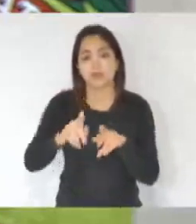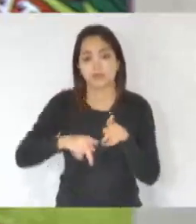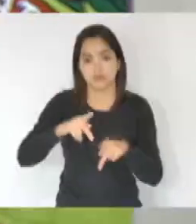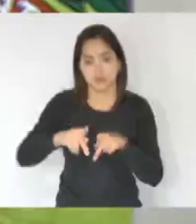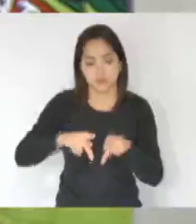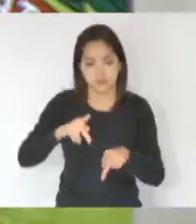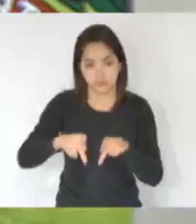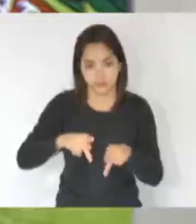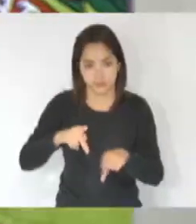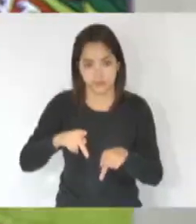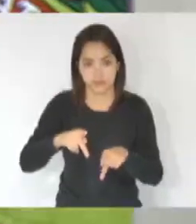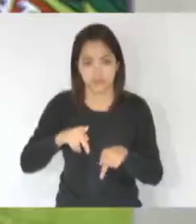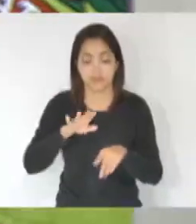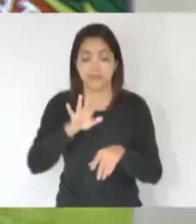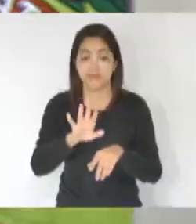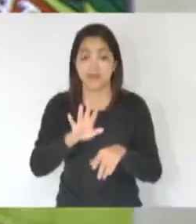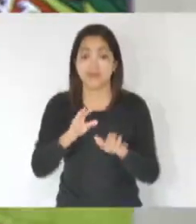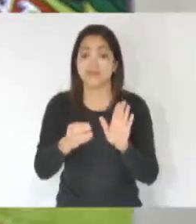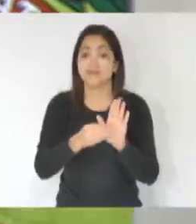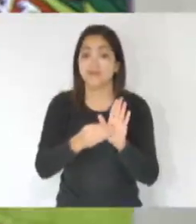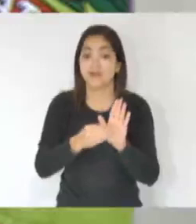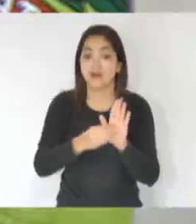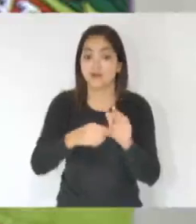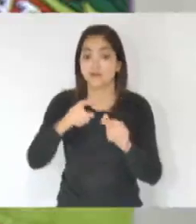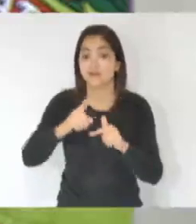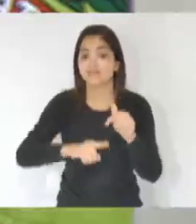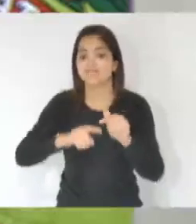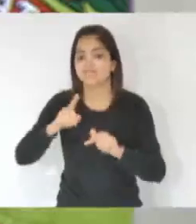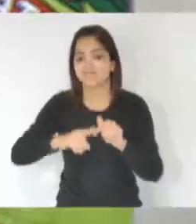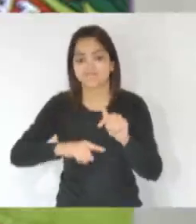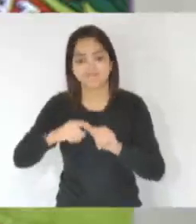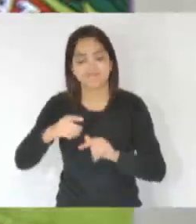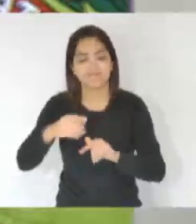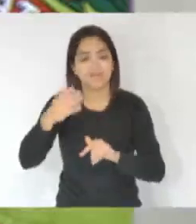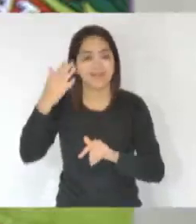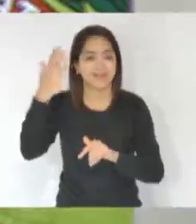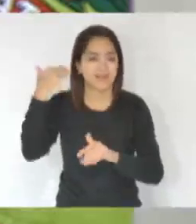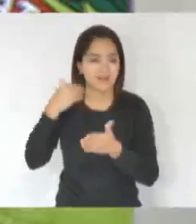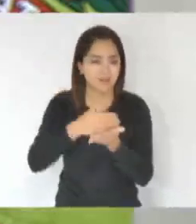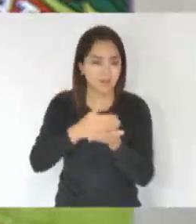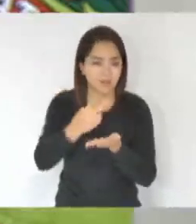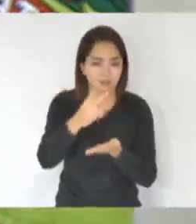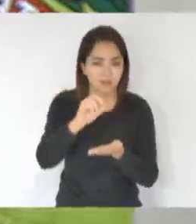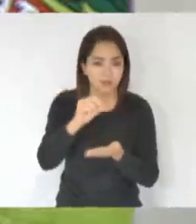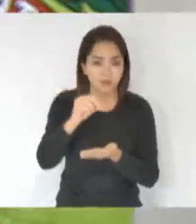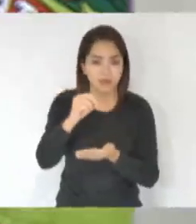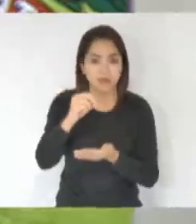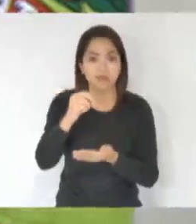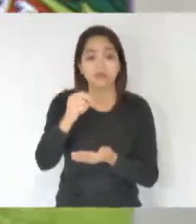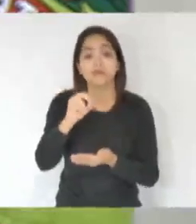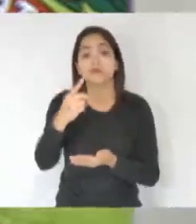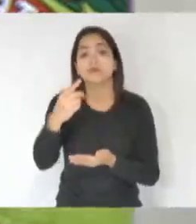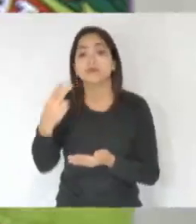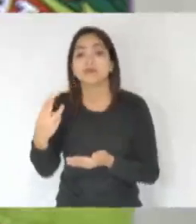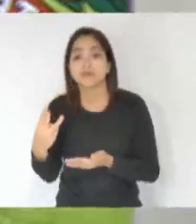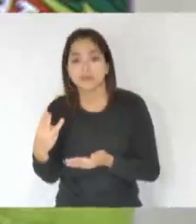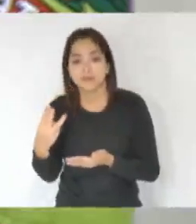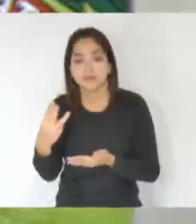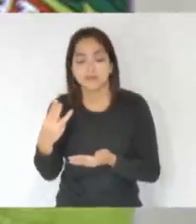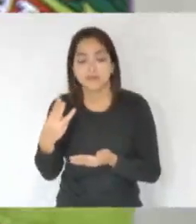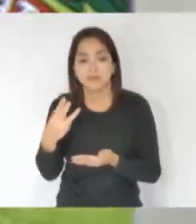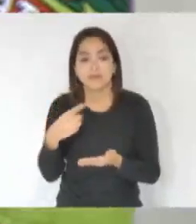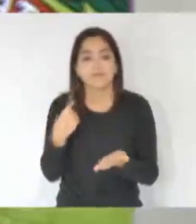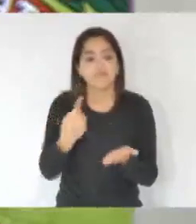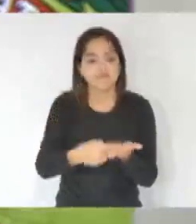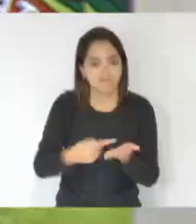não tem os equipamentos ainda, que foram lá em 2013 já, negociados e pactuados com o Ministério da